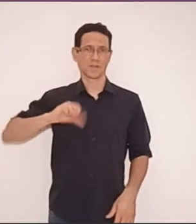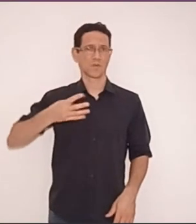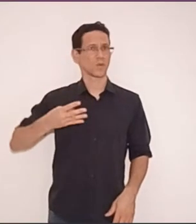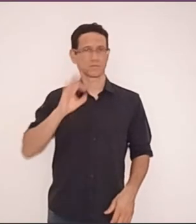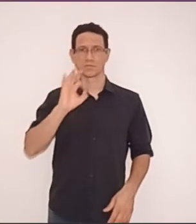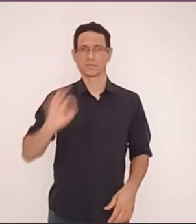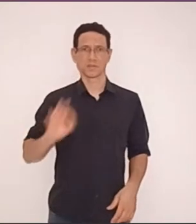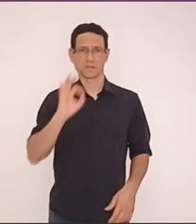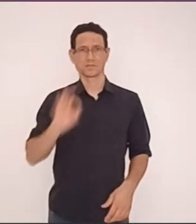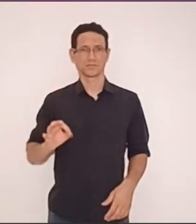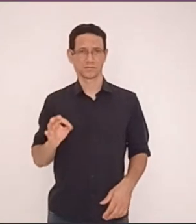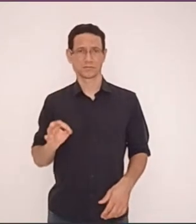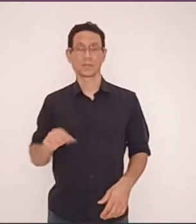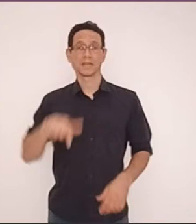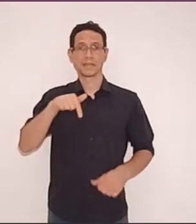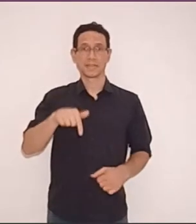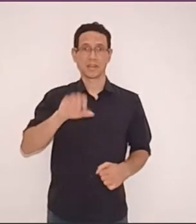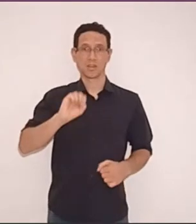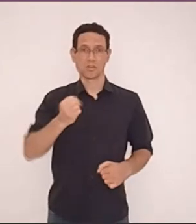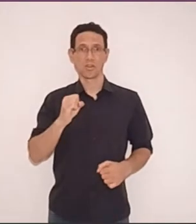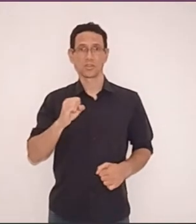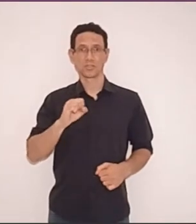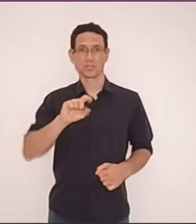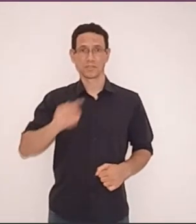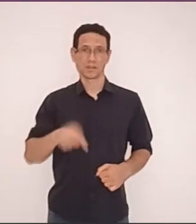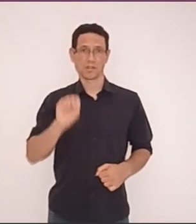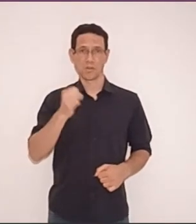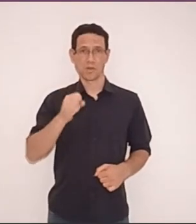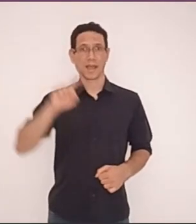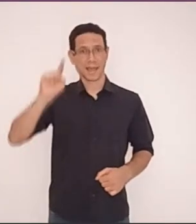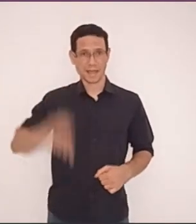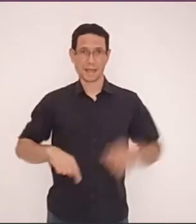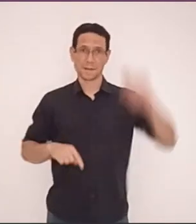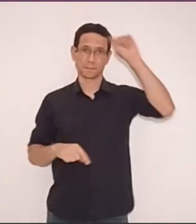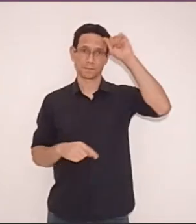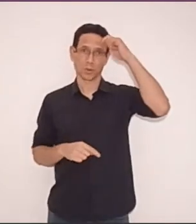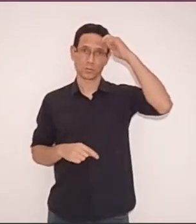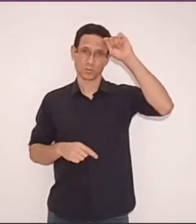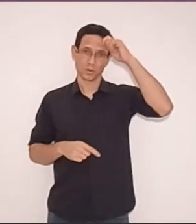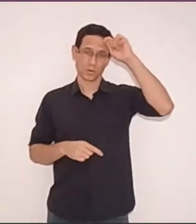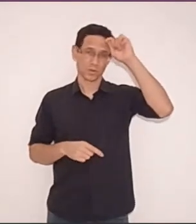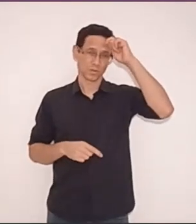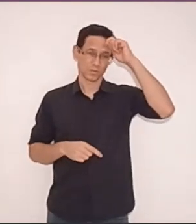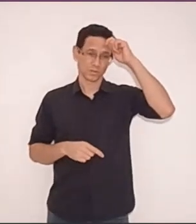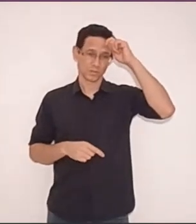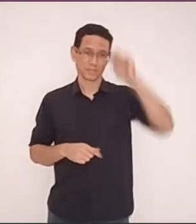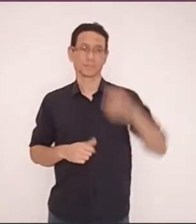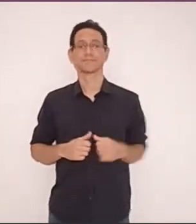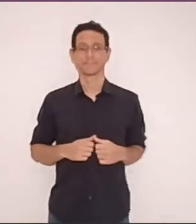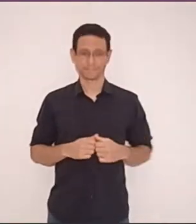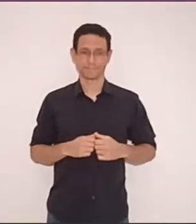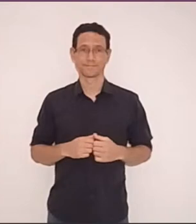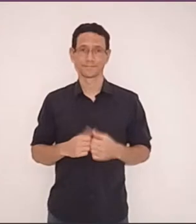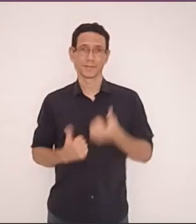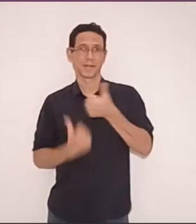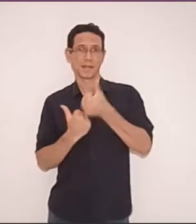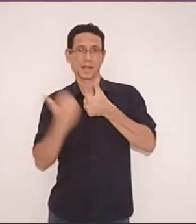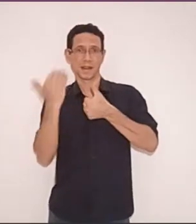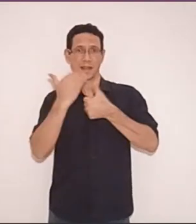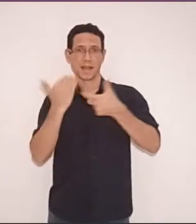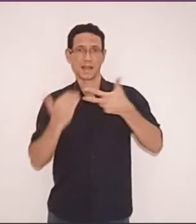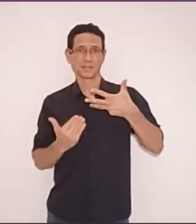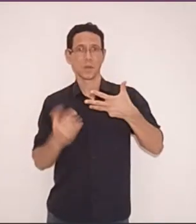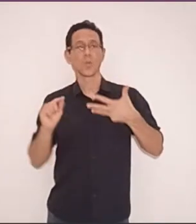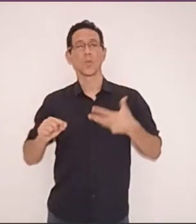94% o 28,8 por cento são de mulheres pretas né e classe social